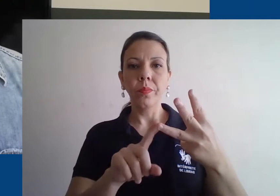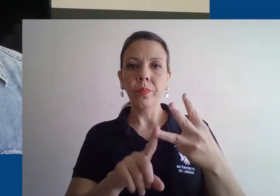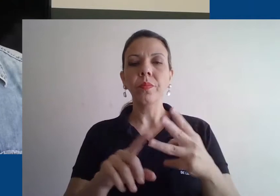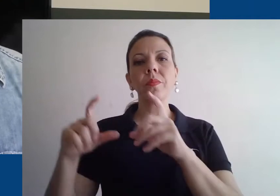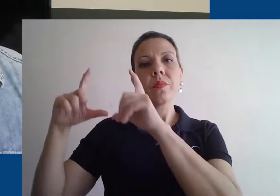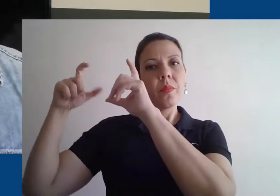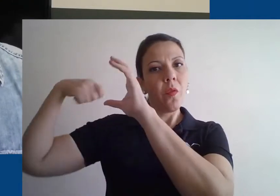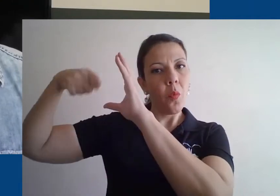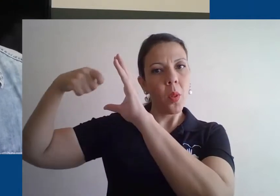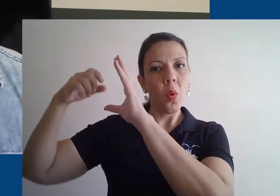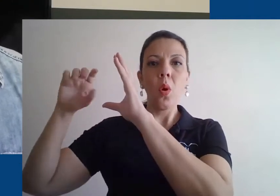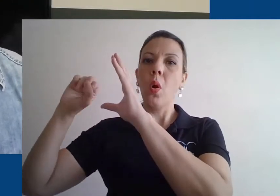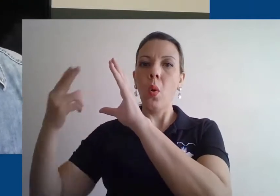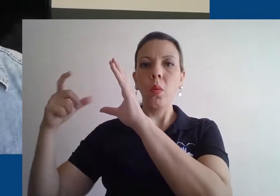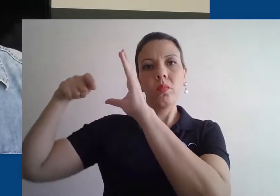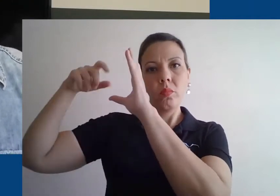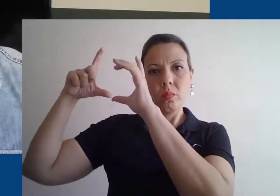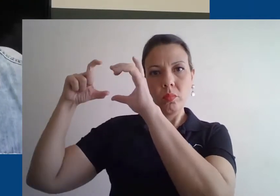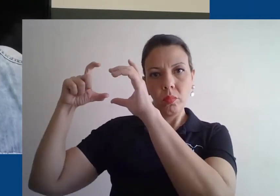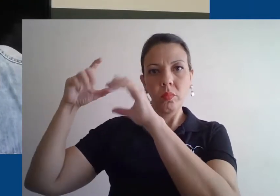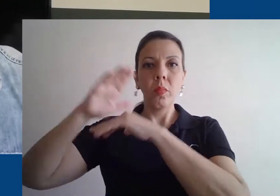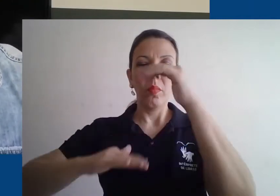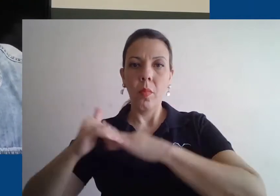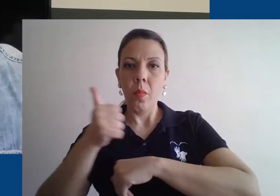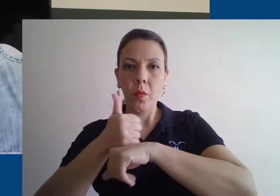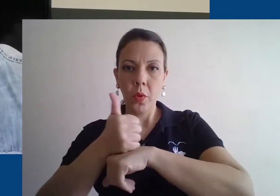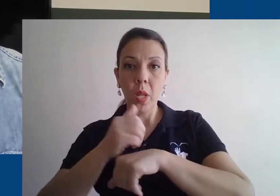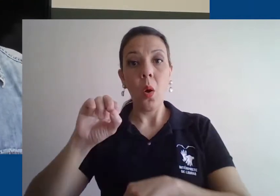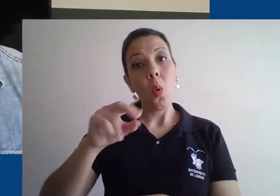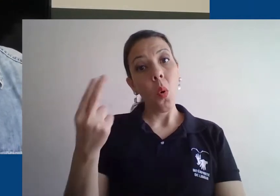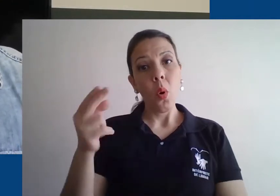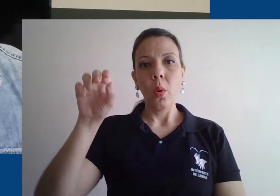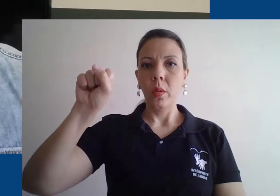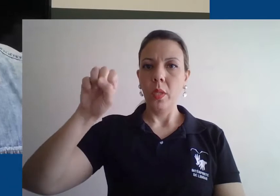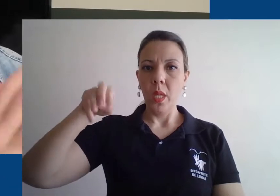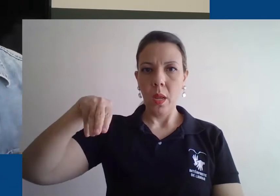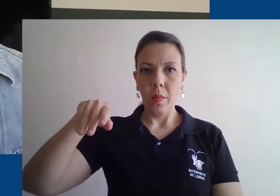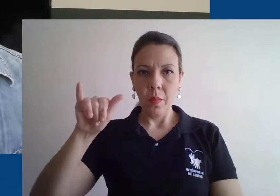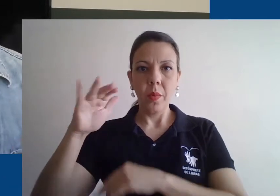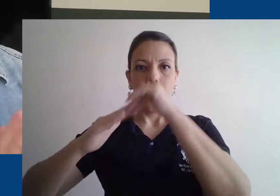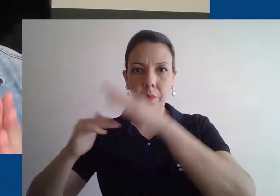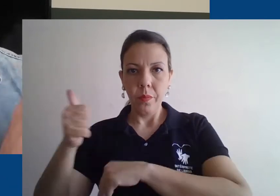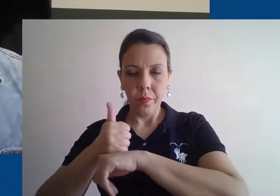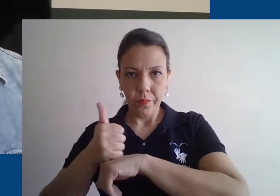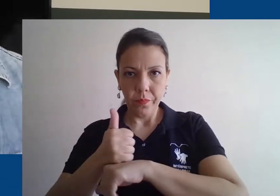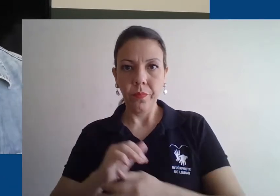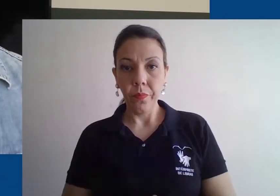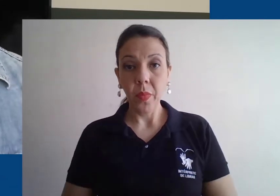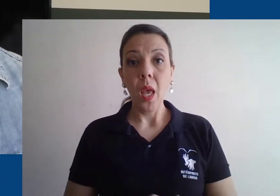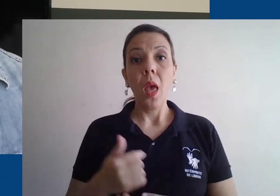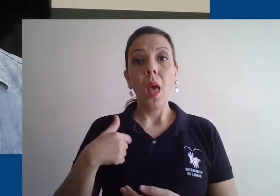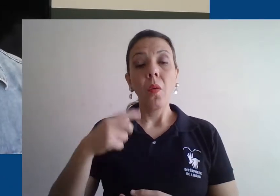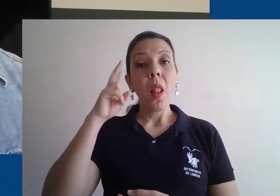ou semi-profissional que você tiver acesso. E essas serão as 3 opções que eu vou dar para vocês. Então eu gostaria de relembrar as dicas que eu já passei no